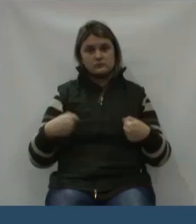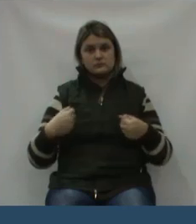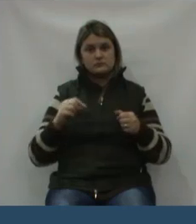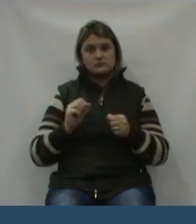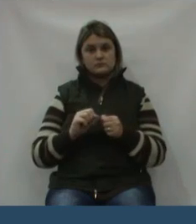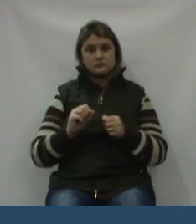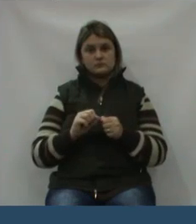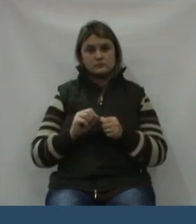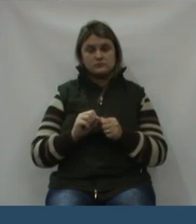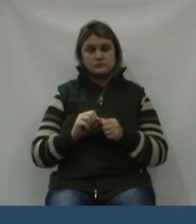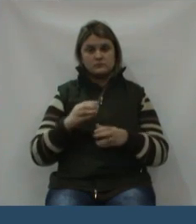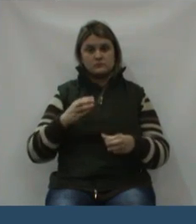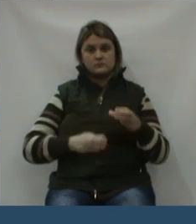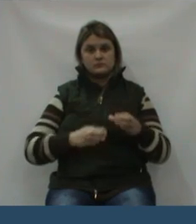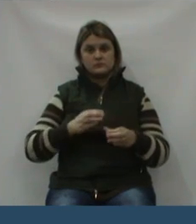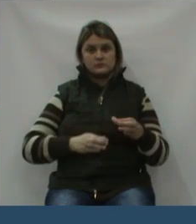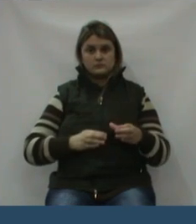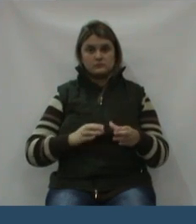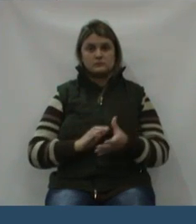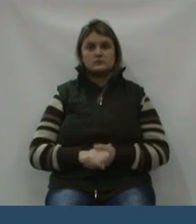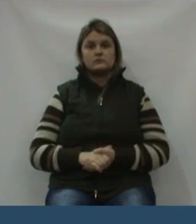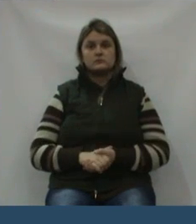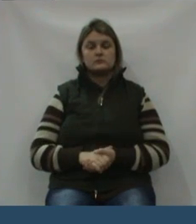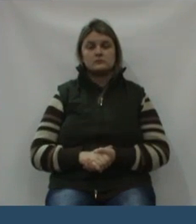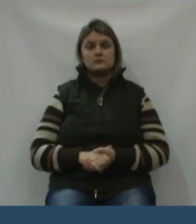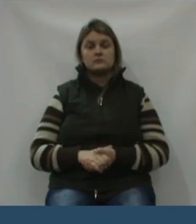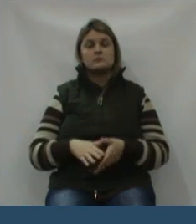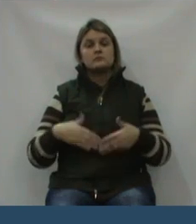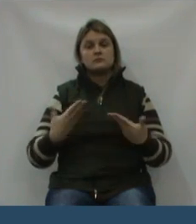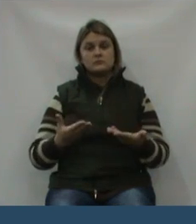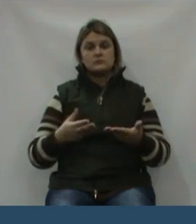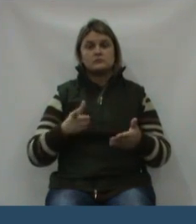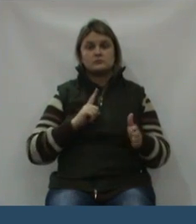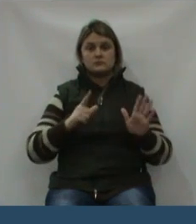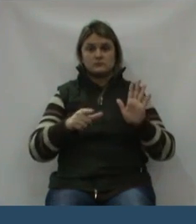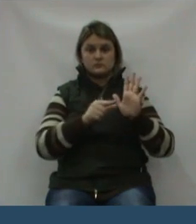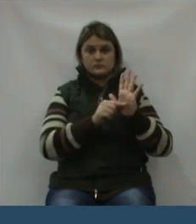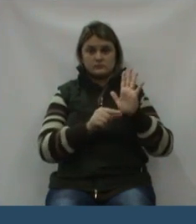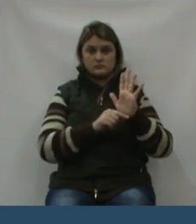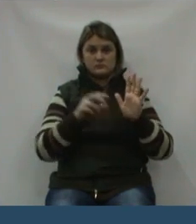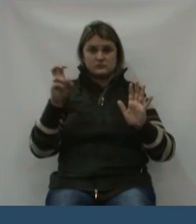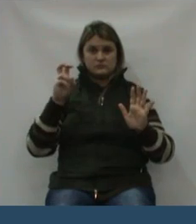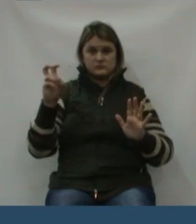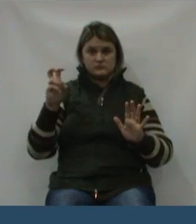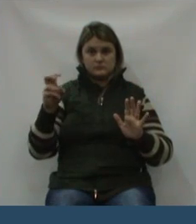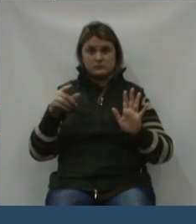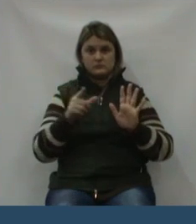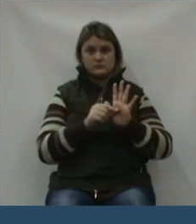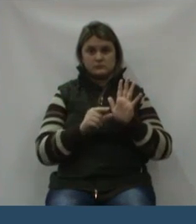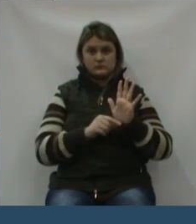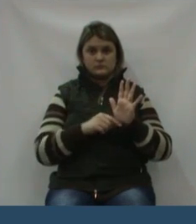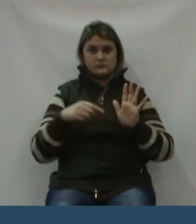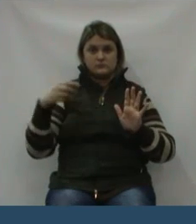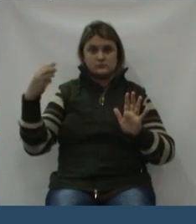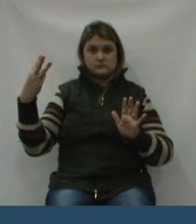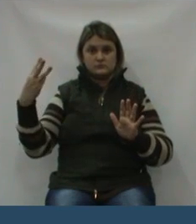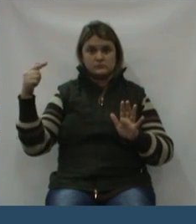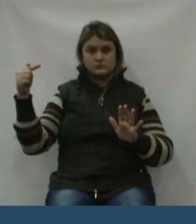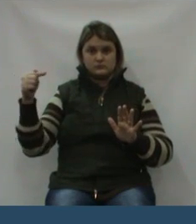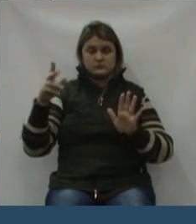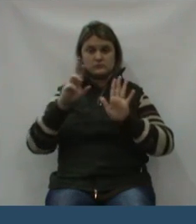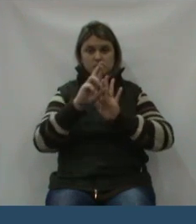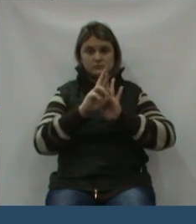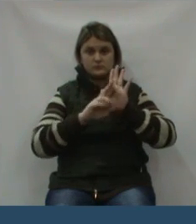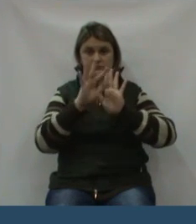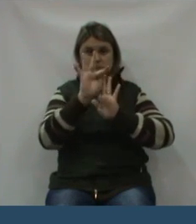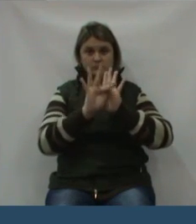necessários concurso. E lá, no inciso 5º do artigo 37, a